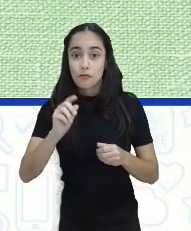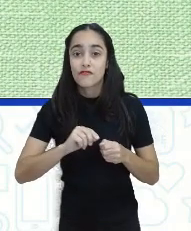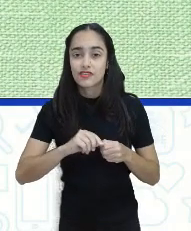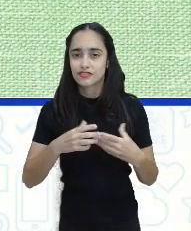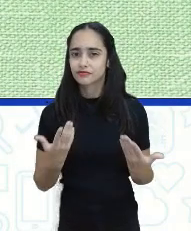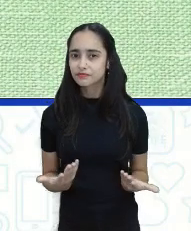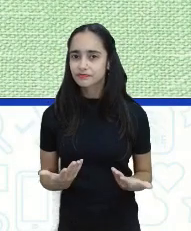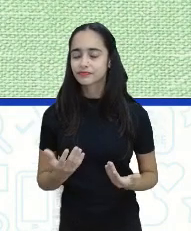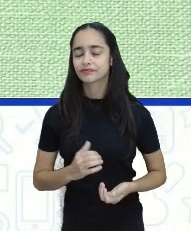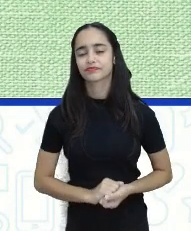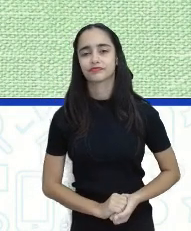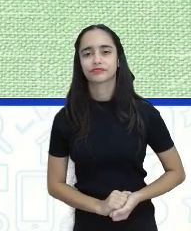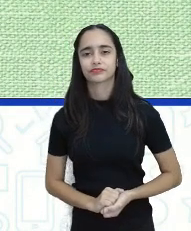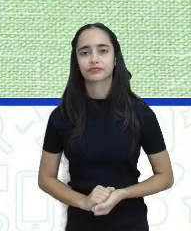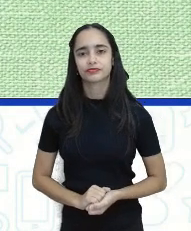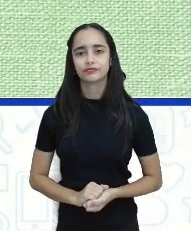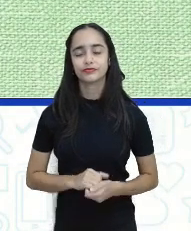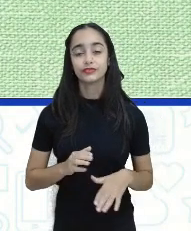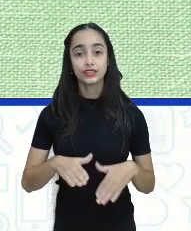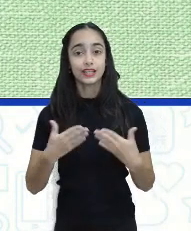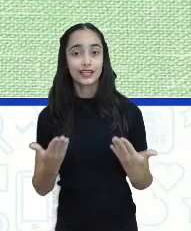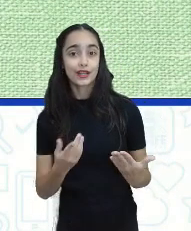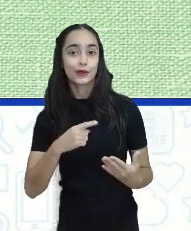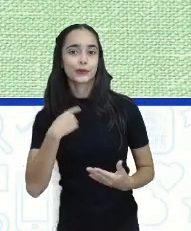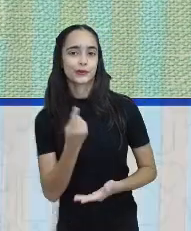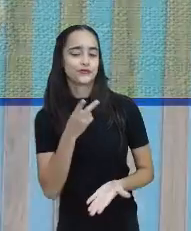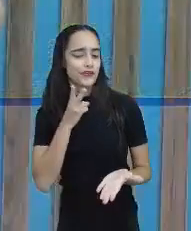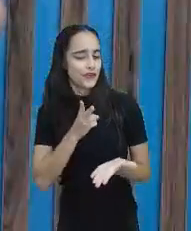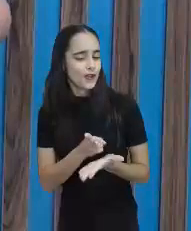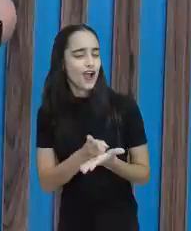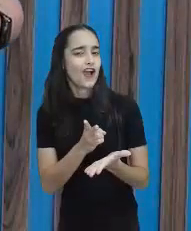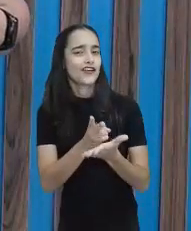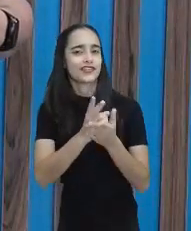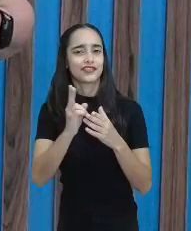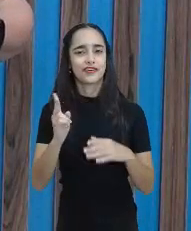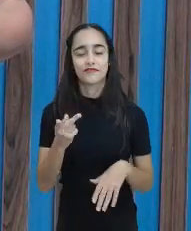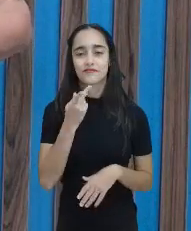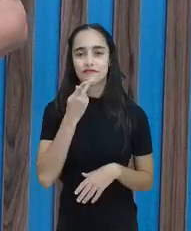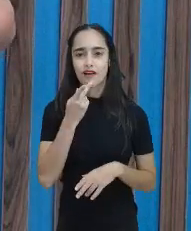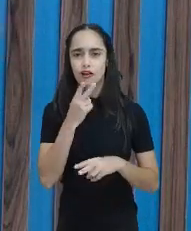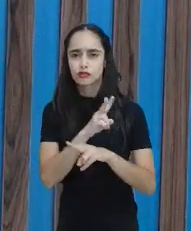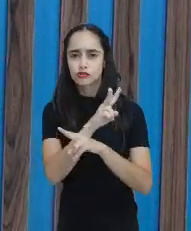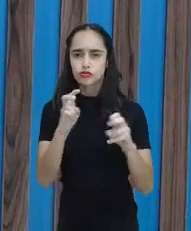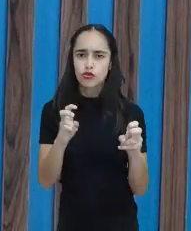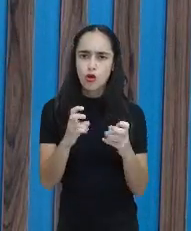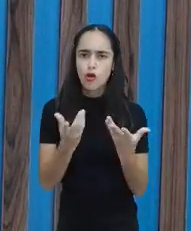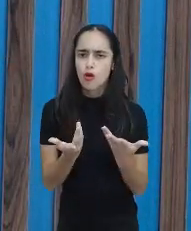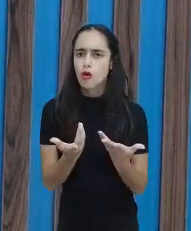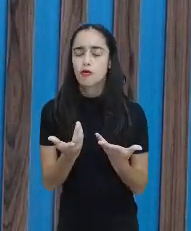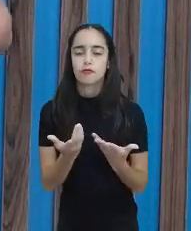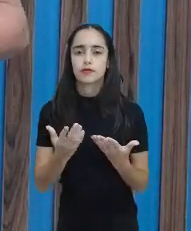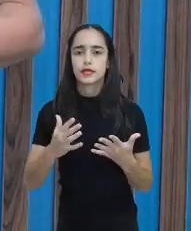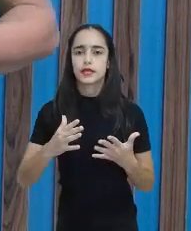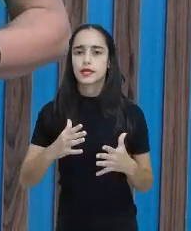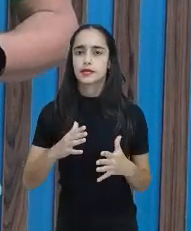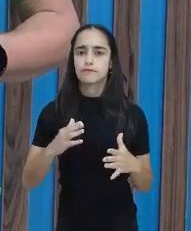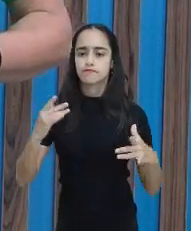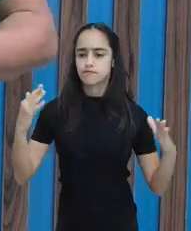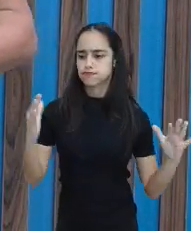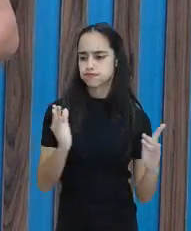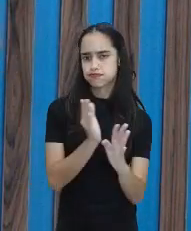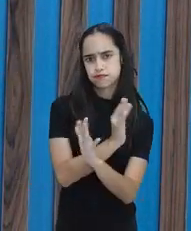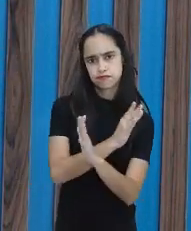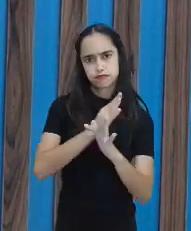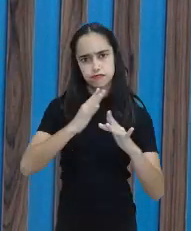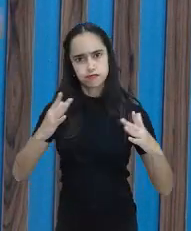fazer? Então, a gente vai dar essa continuidade falando um pouquinho sobre essas questões da mobilidade urbana.